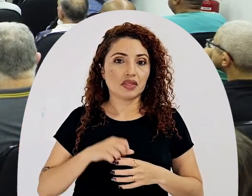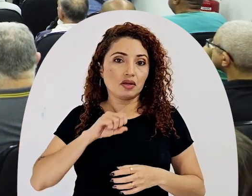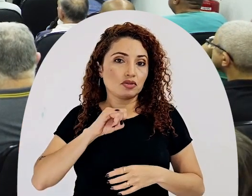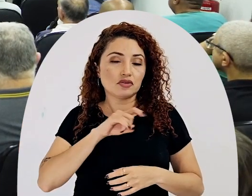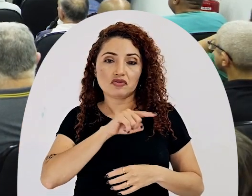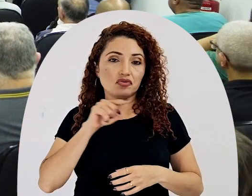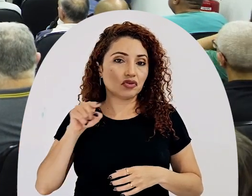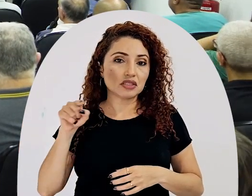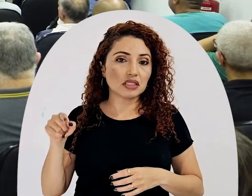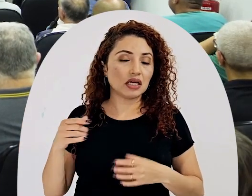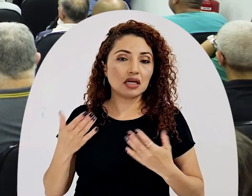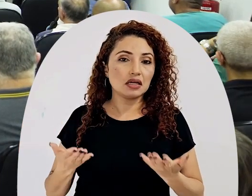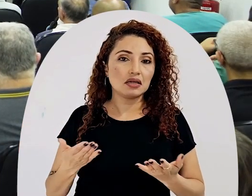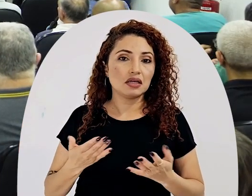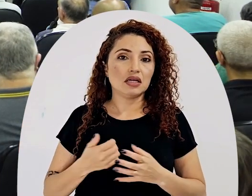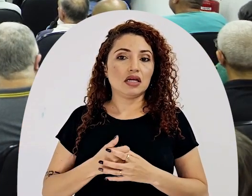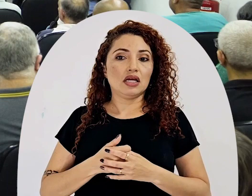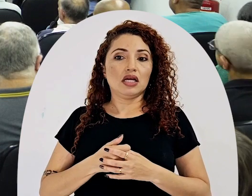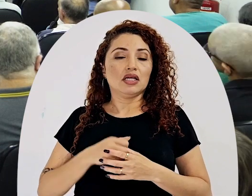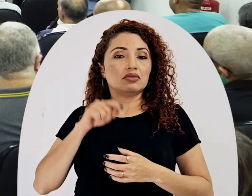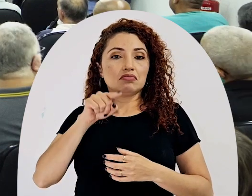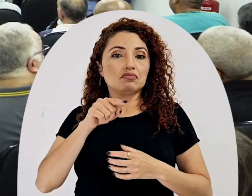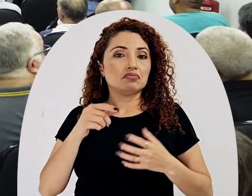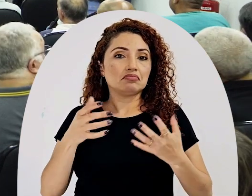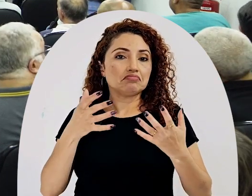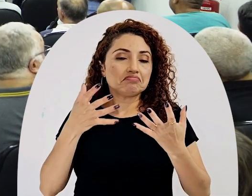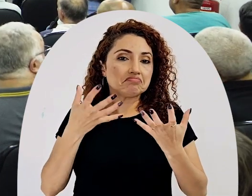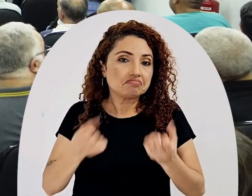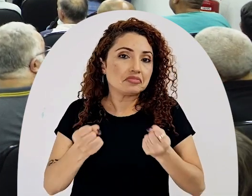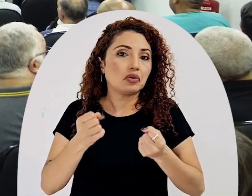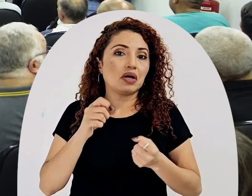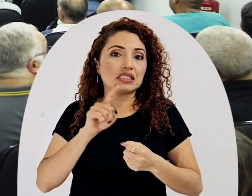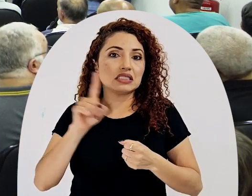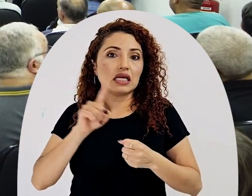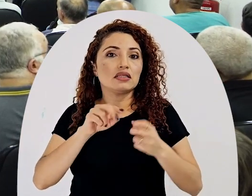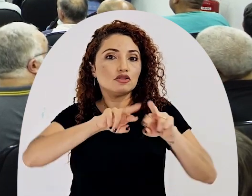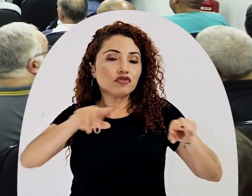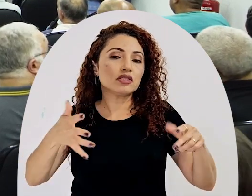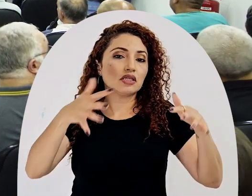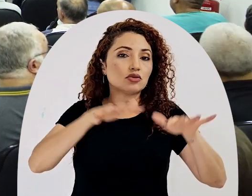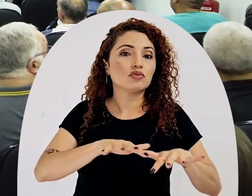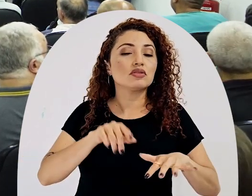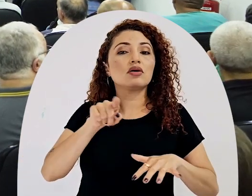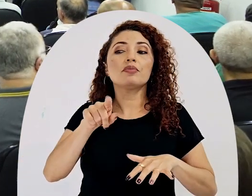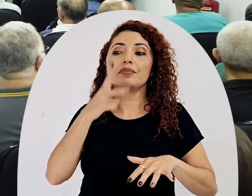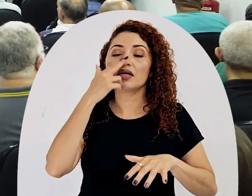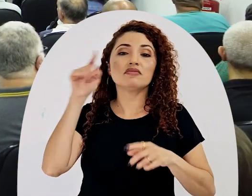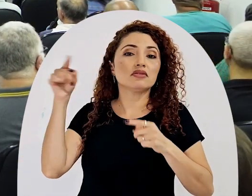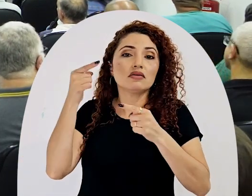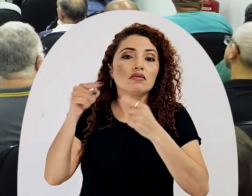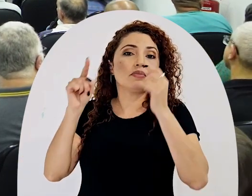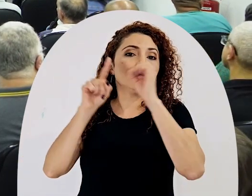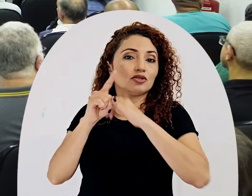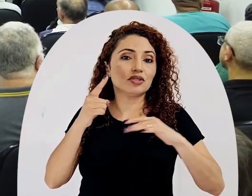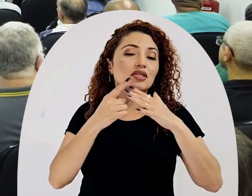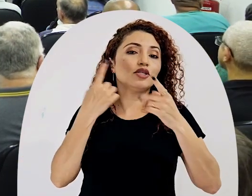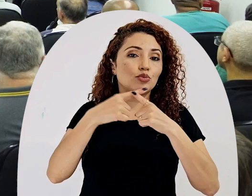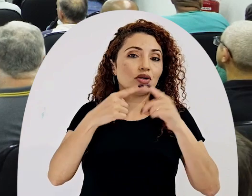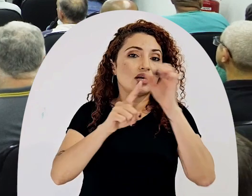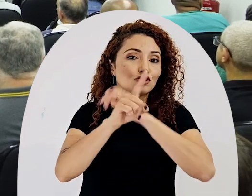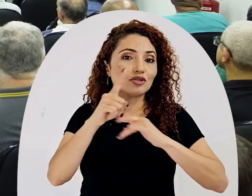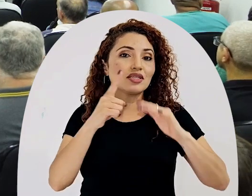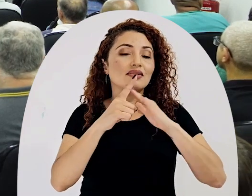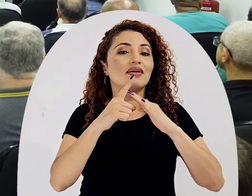fora, entre aspas, dos padrões, porque os padrões também mudam com a evolução da sociedade. Aproveitando para mostrar